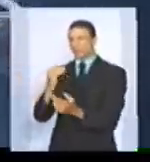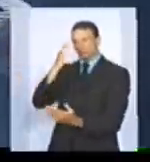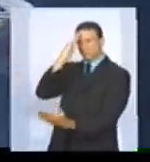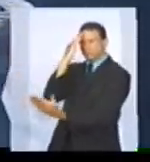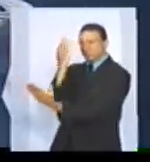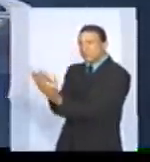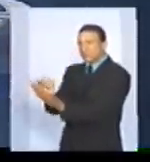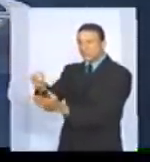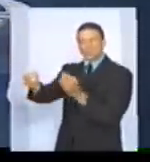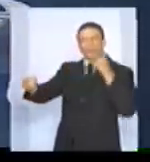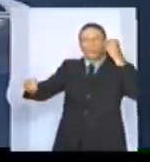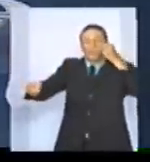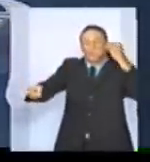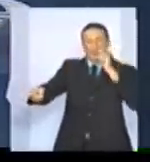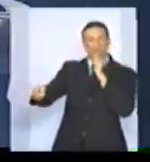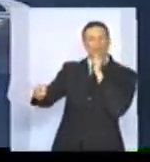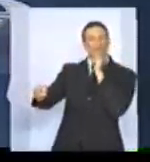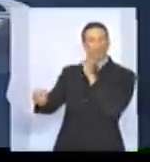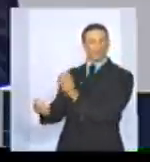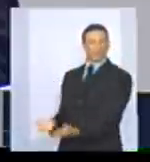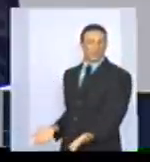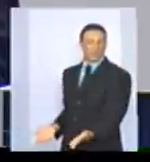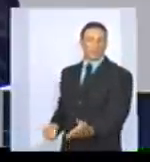a experiência não é.